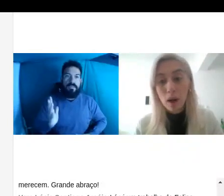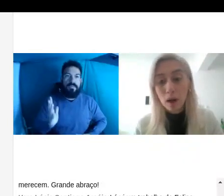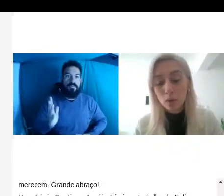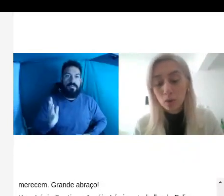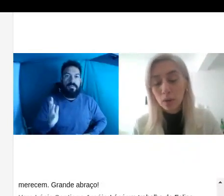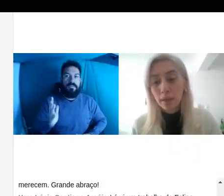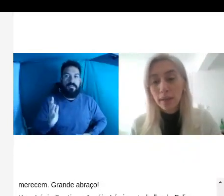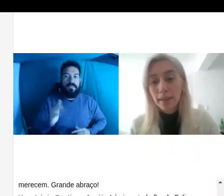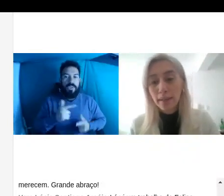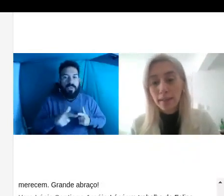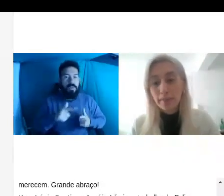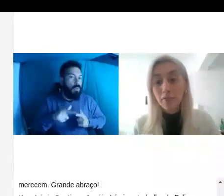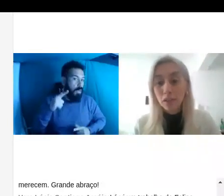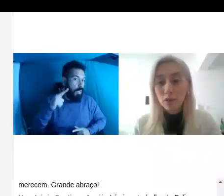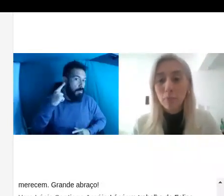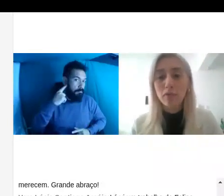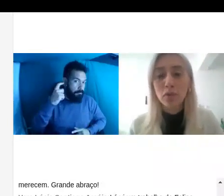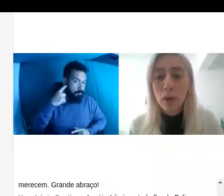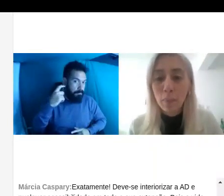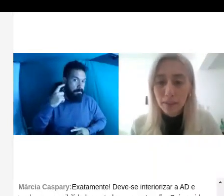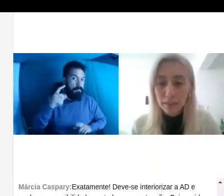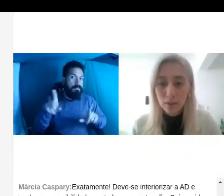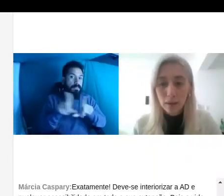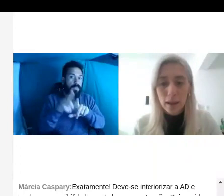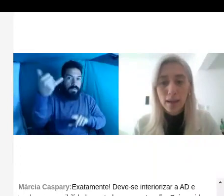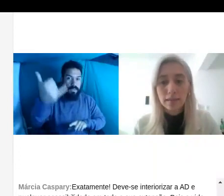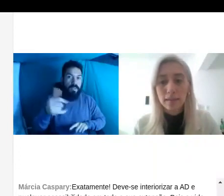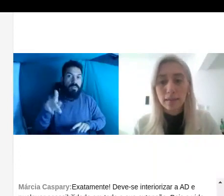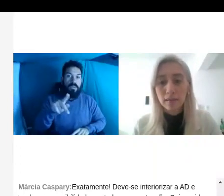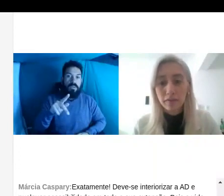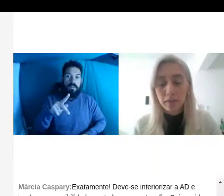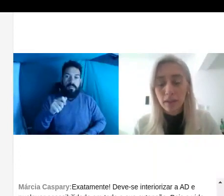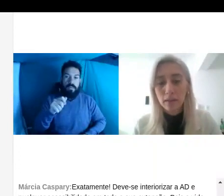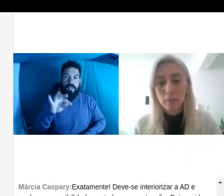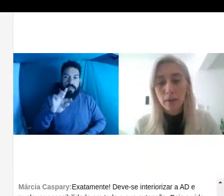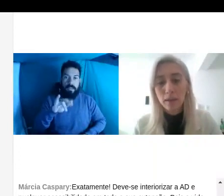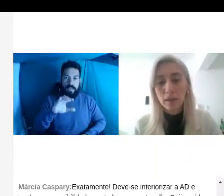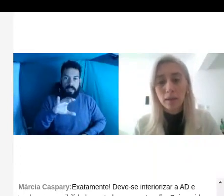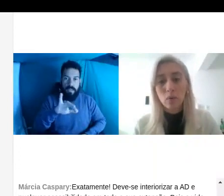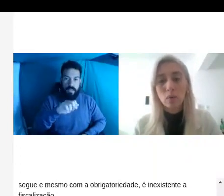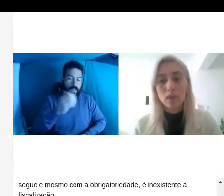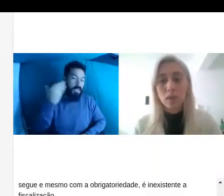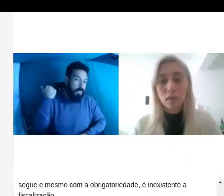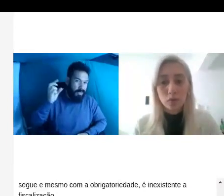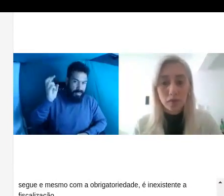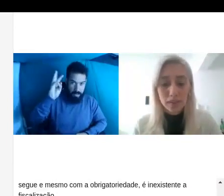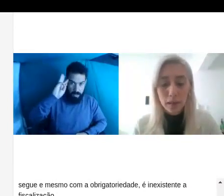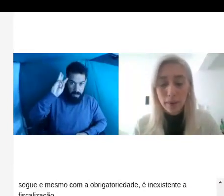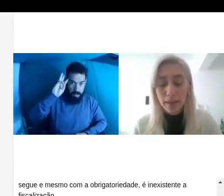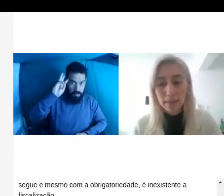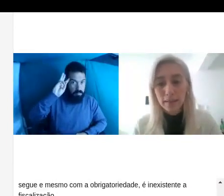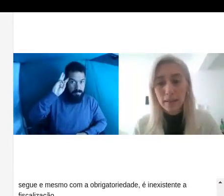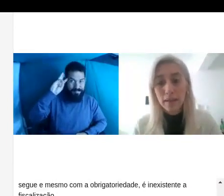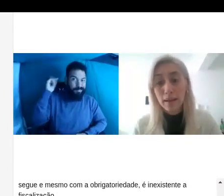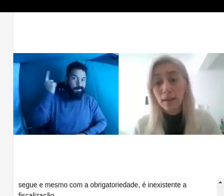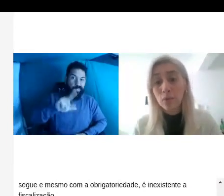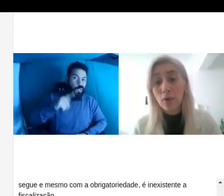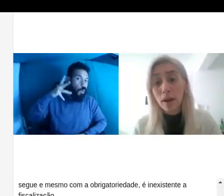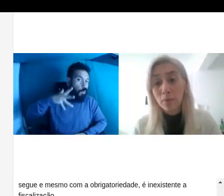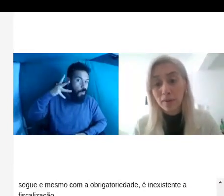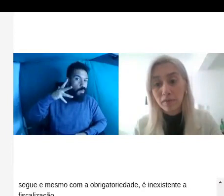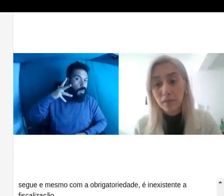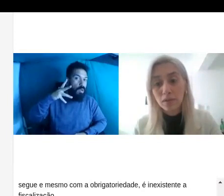no áudio e vídeo da professora Patrícia Dornelles na terça-feira, também não conseguimos fazer a palestra dela